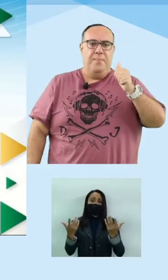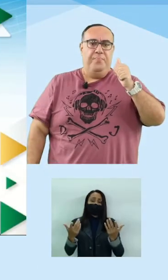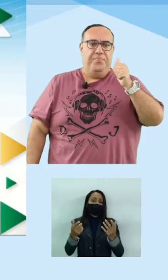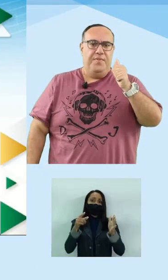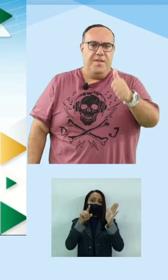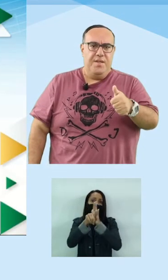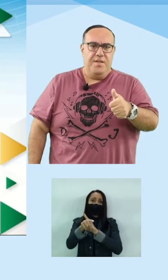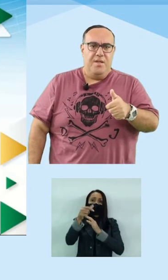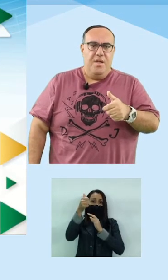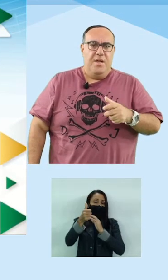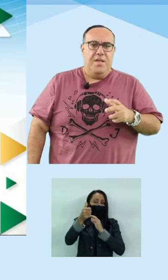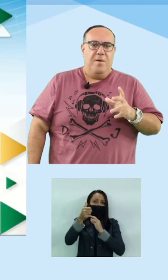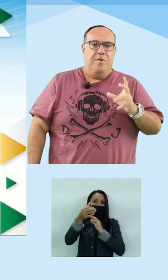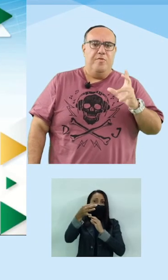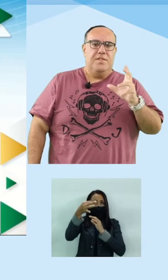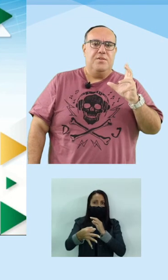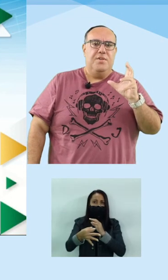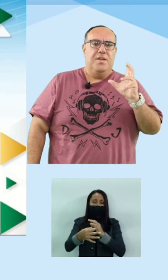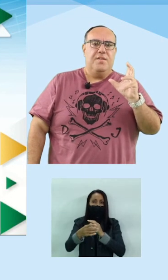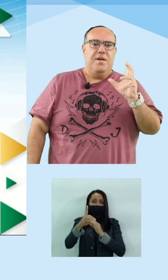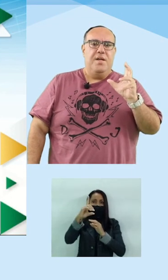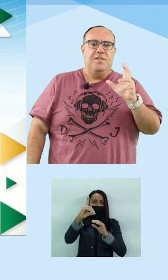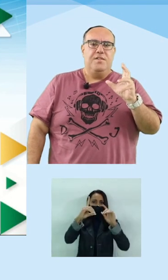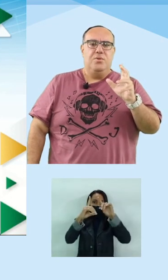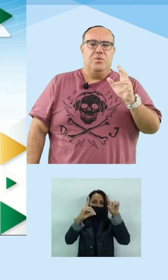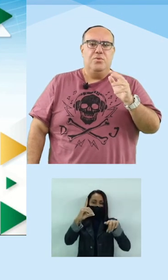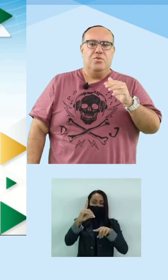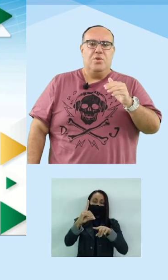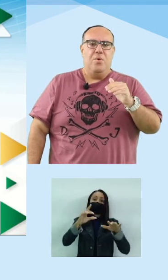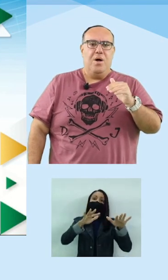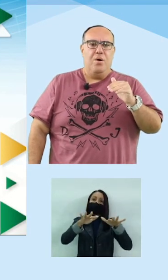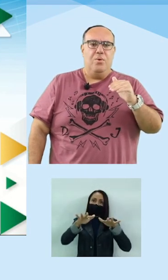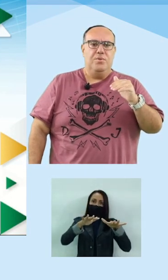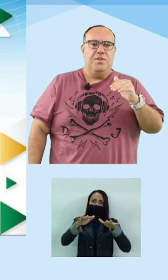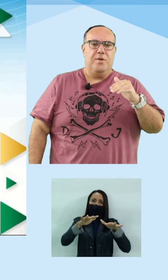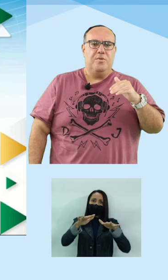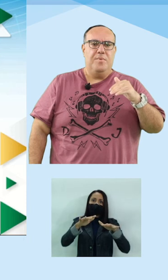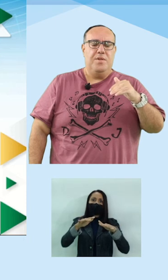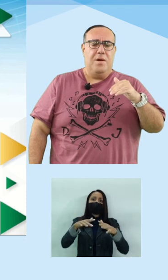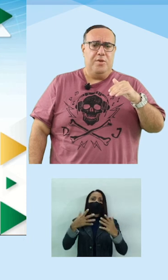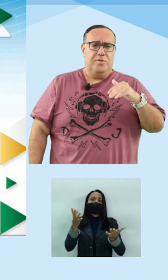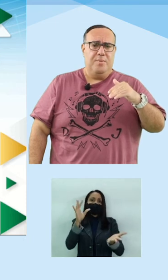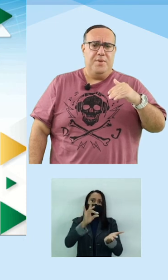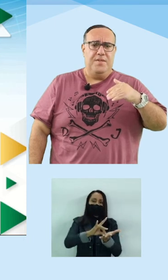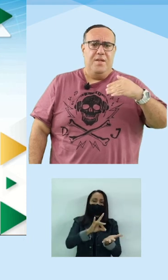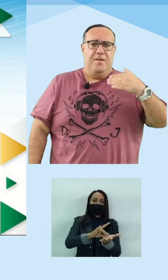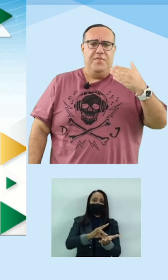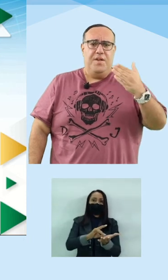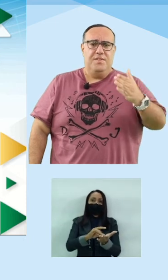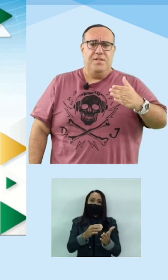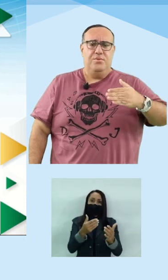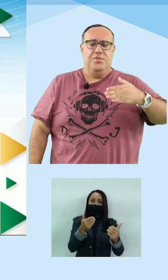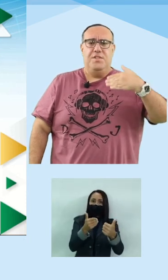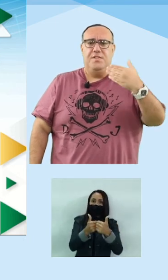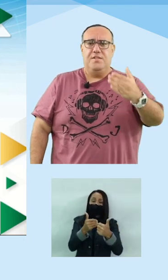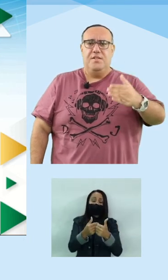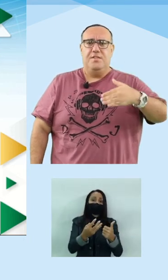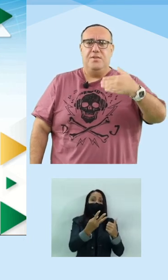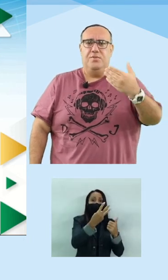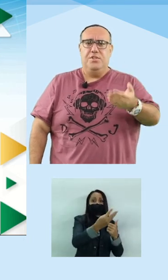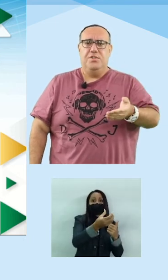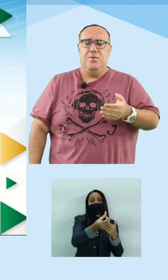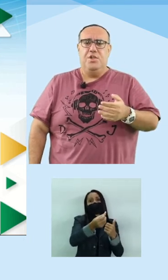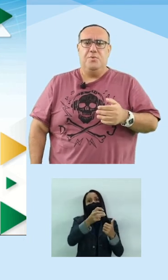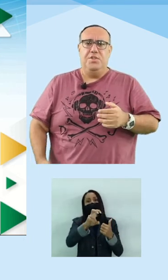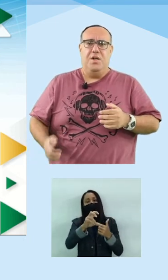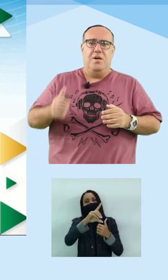alternativa D, que é a movimentação que a Terra realiza em torno do Sol ao longo de aproximadamente 365